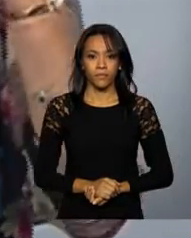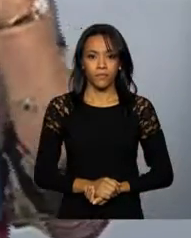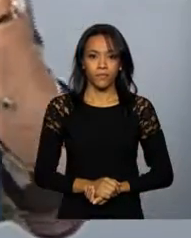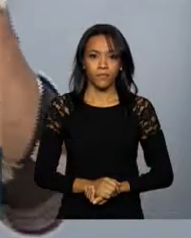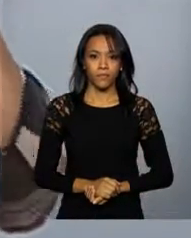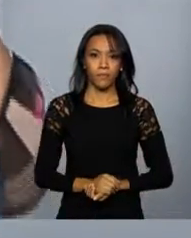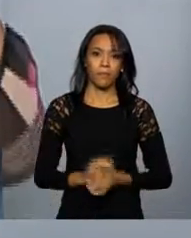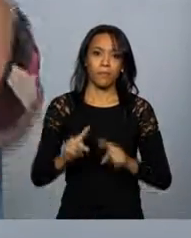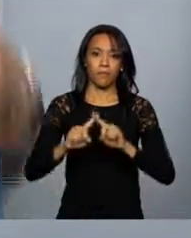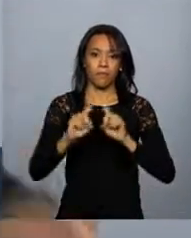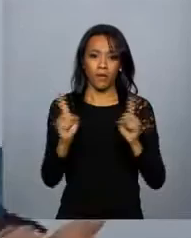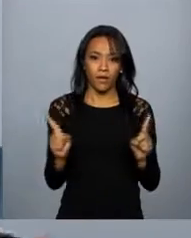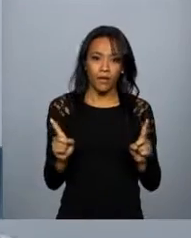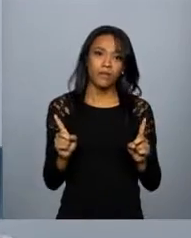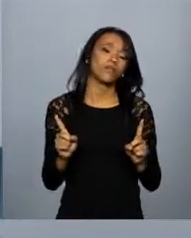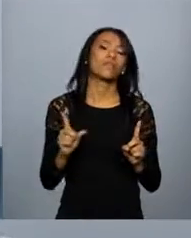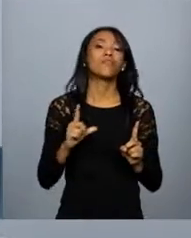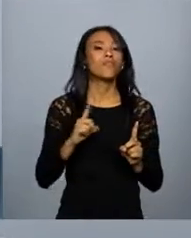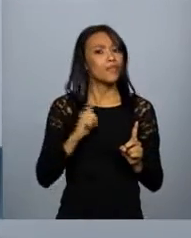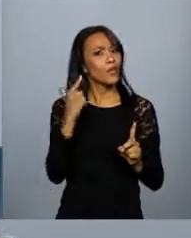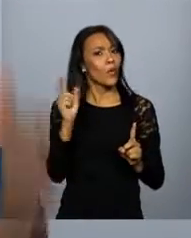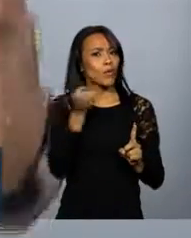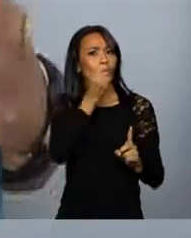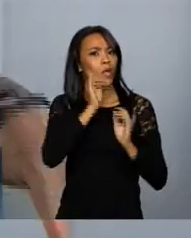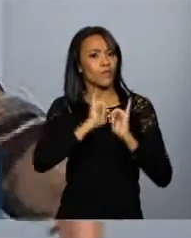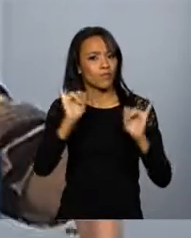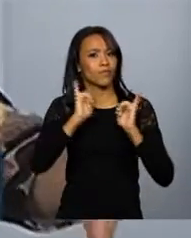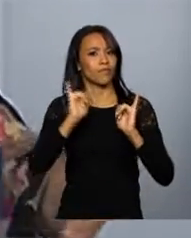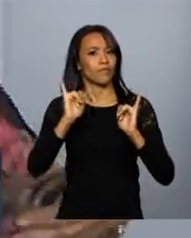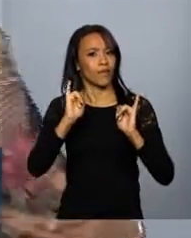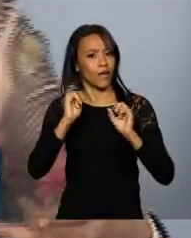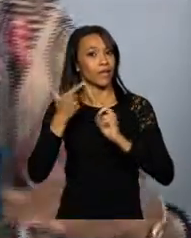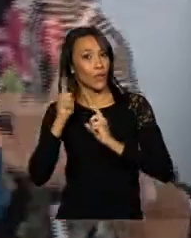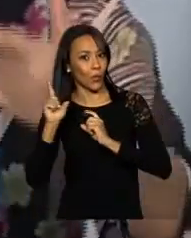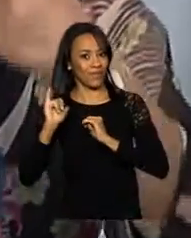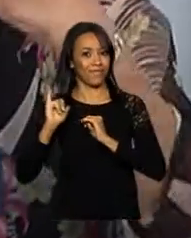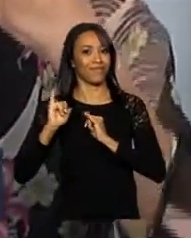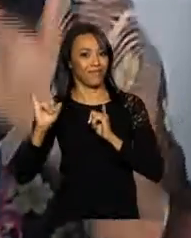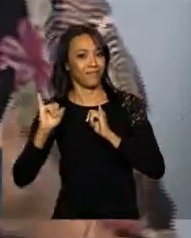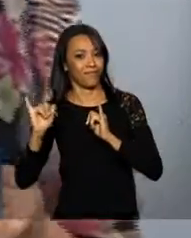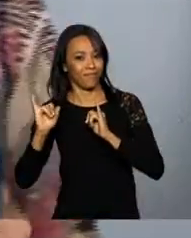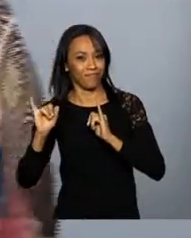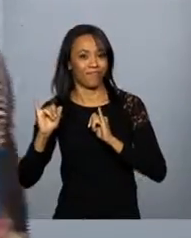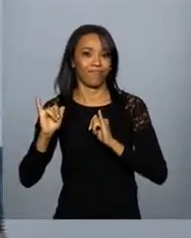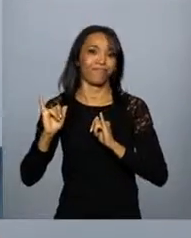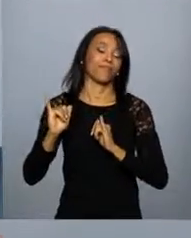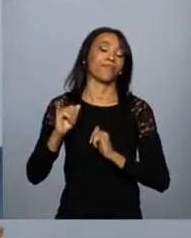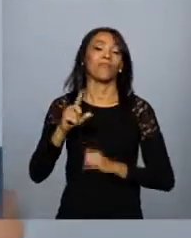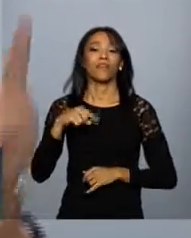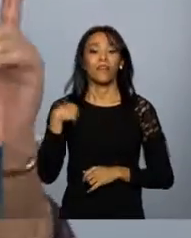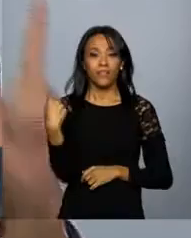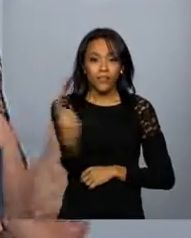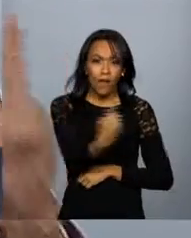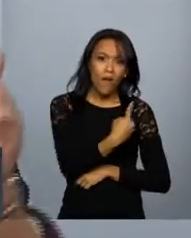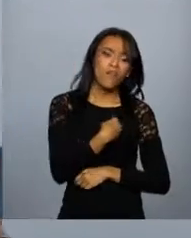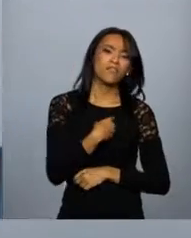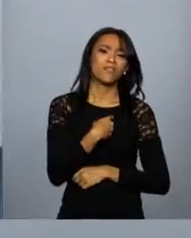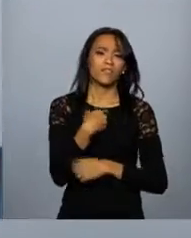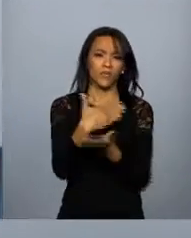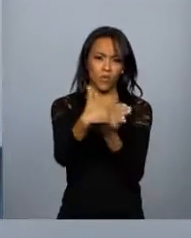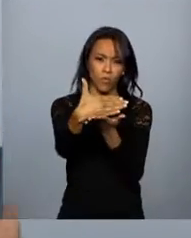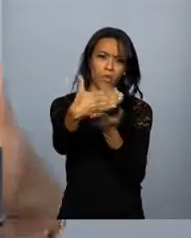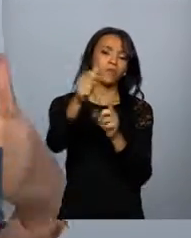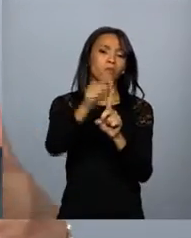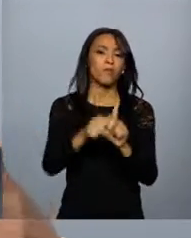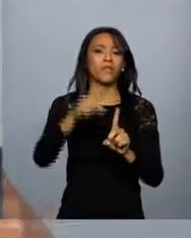Mas aí tem mais outra boa notícia, mas aí tem mais outra. Nós, no início de